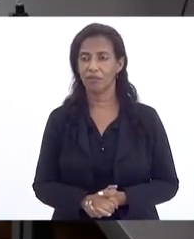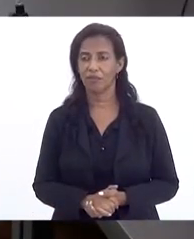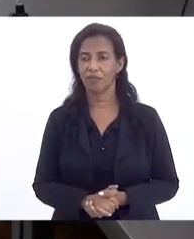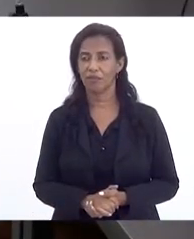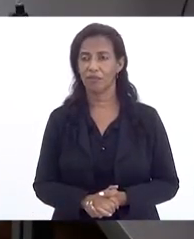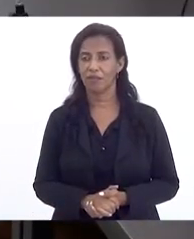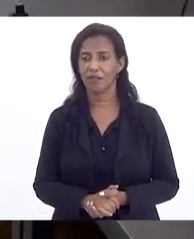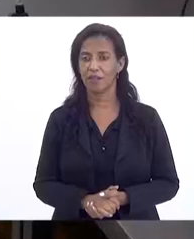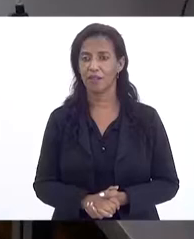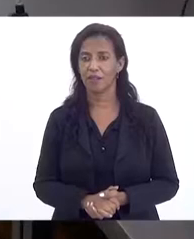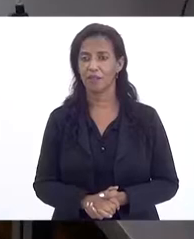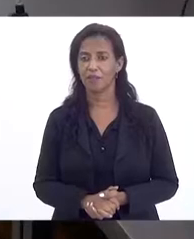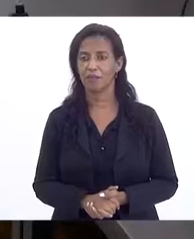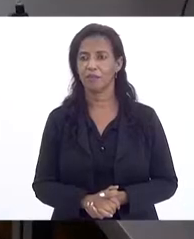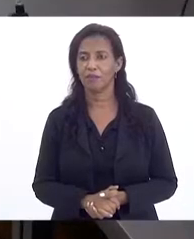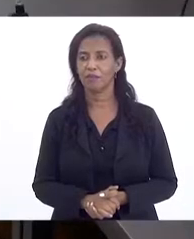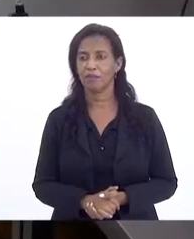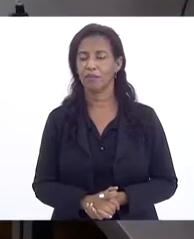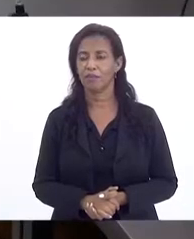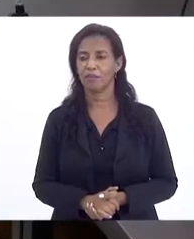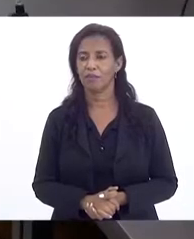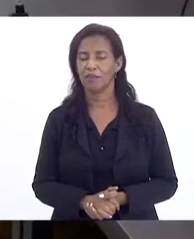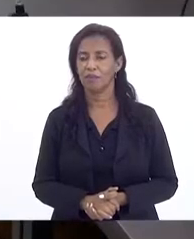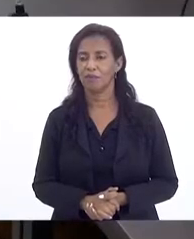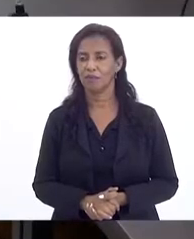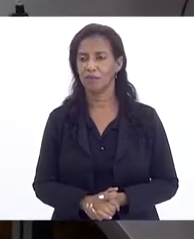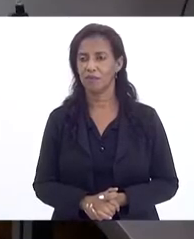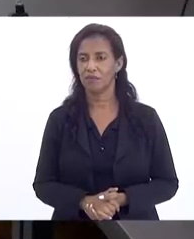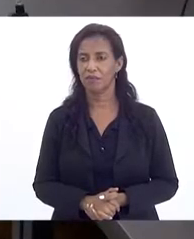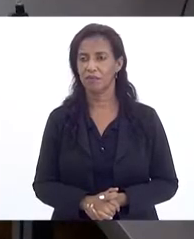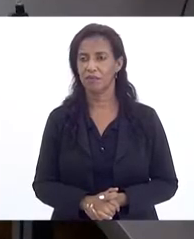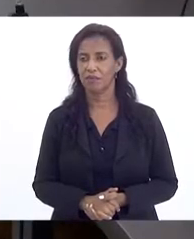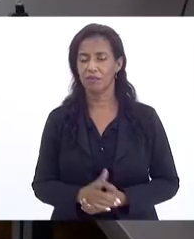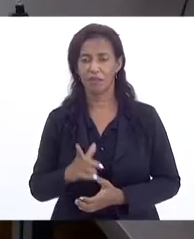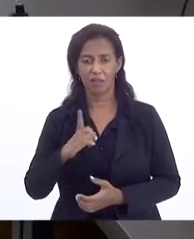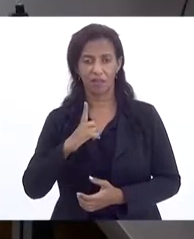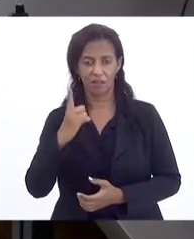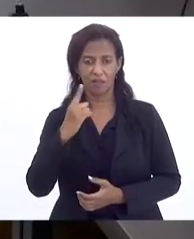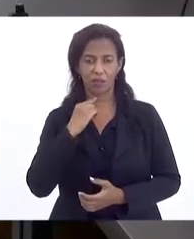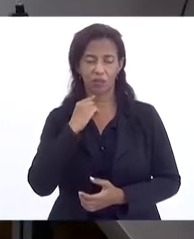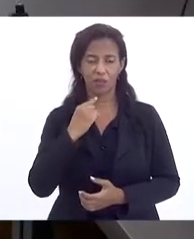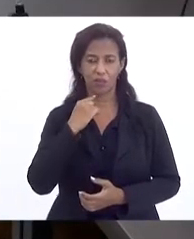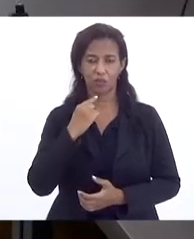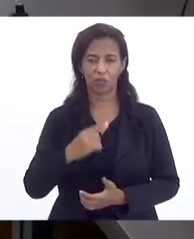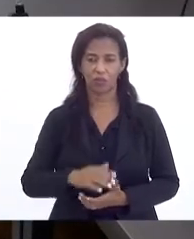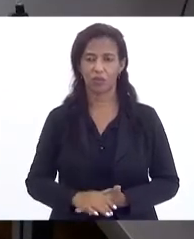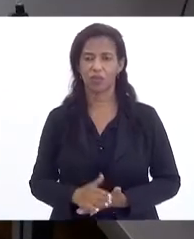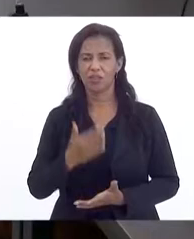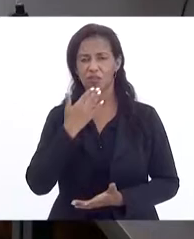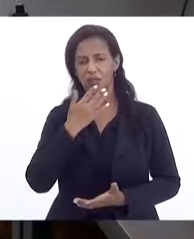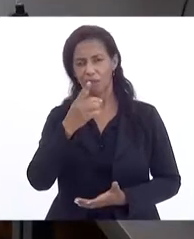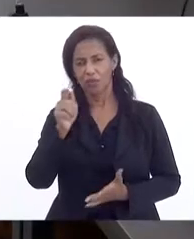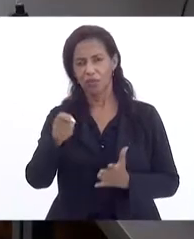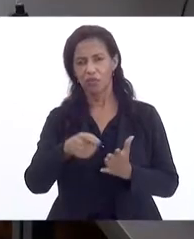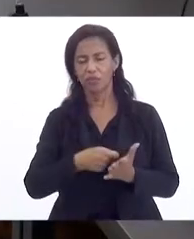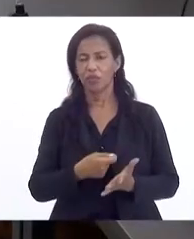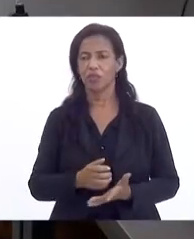não prejudica. Pela ordem. Agora, deixa eu... ainda tem uma questão, deputado Luiz Paulo, você já pediu vista, mas...